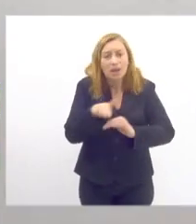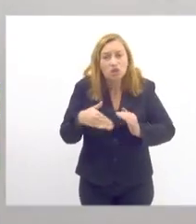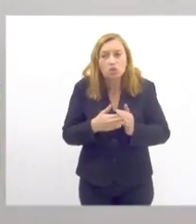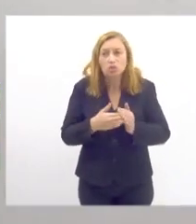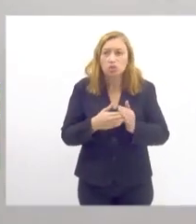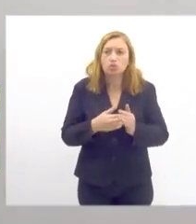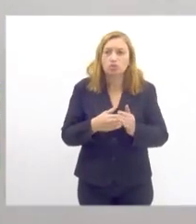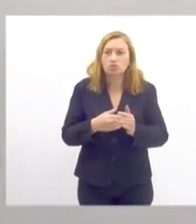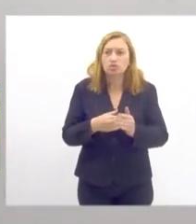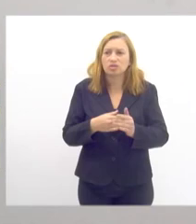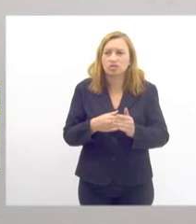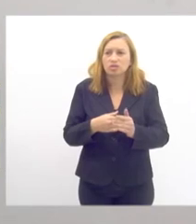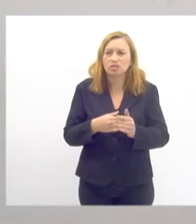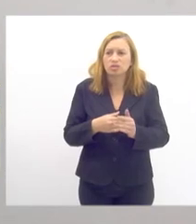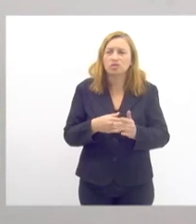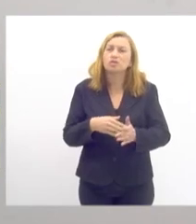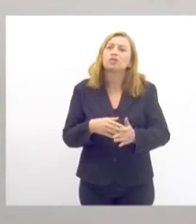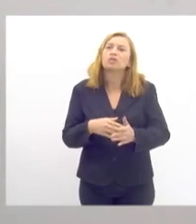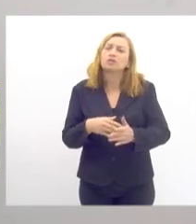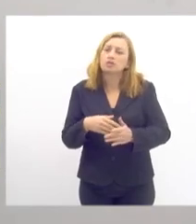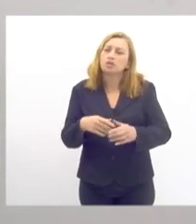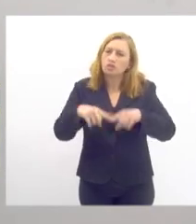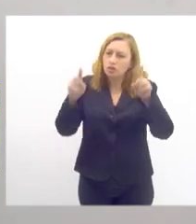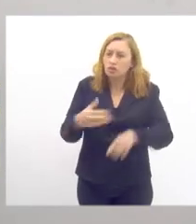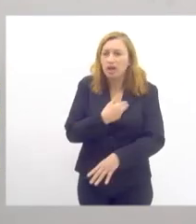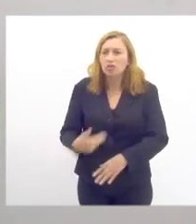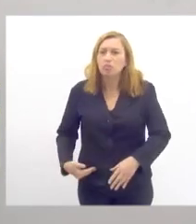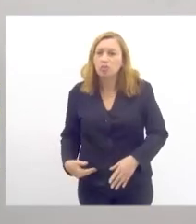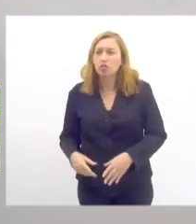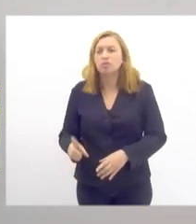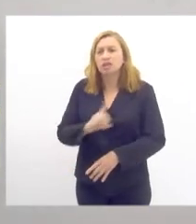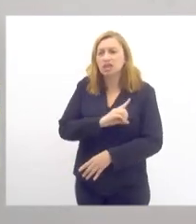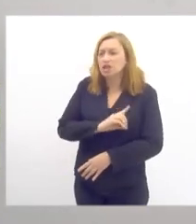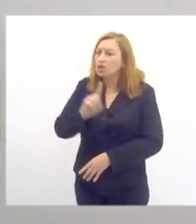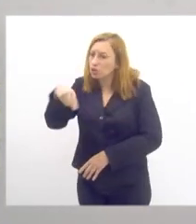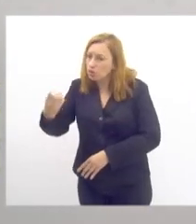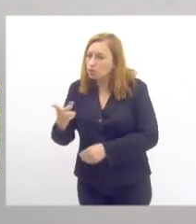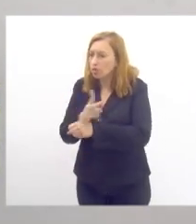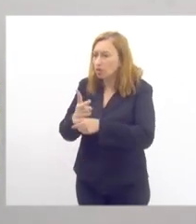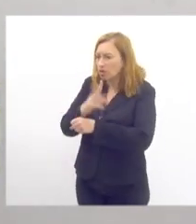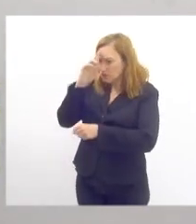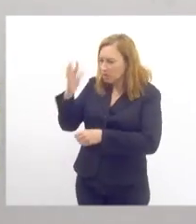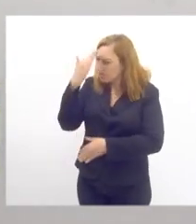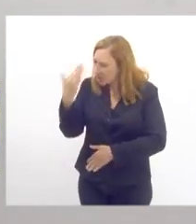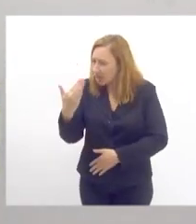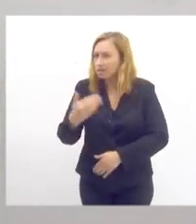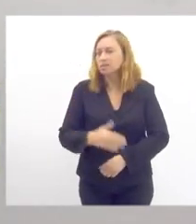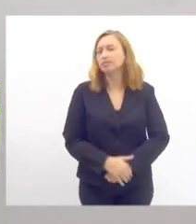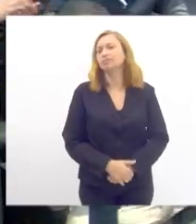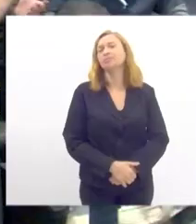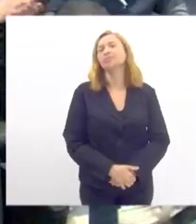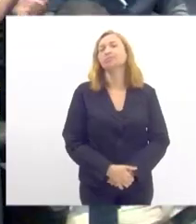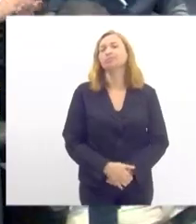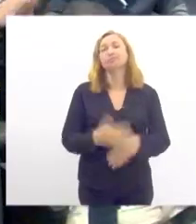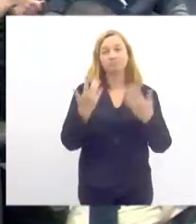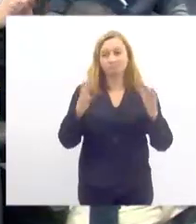órgãos públicos, né? DETRAN e tantos outros que venham procurar o senhor. Eu agradeço a gentileza.